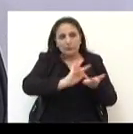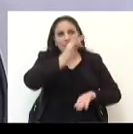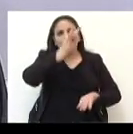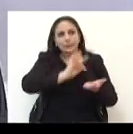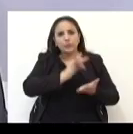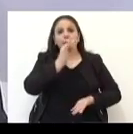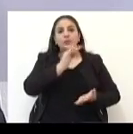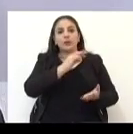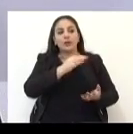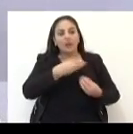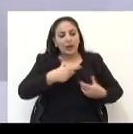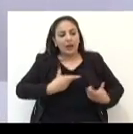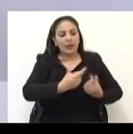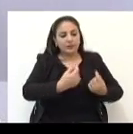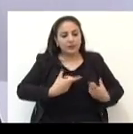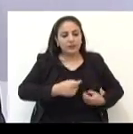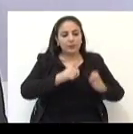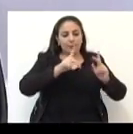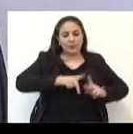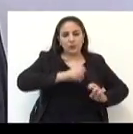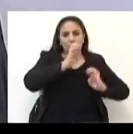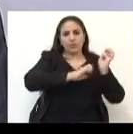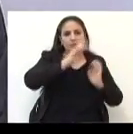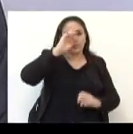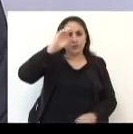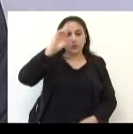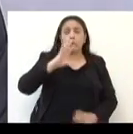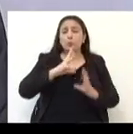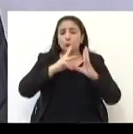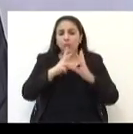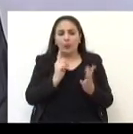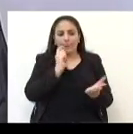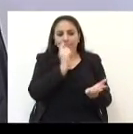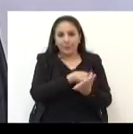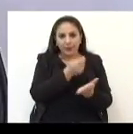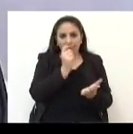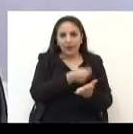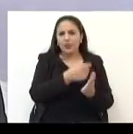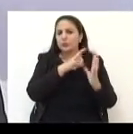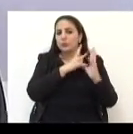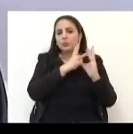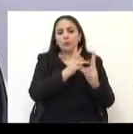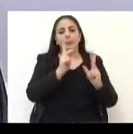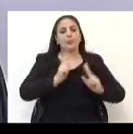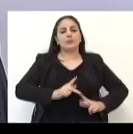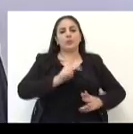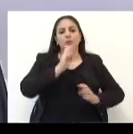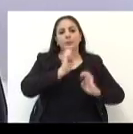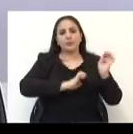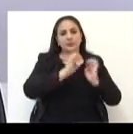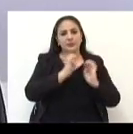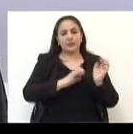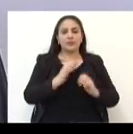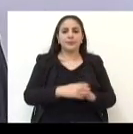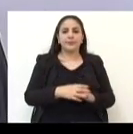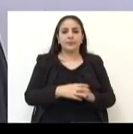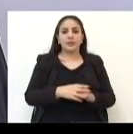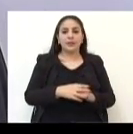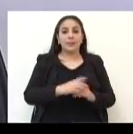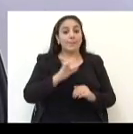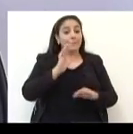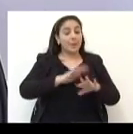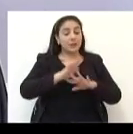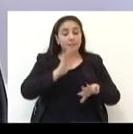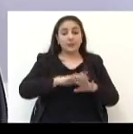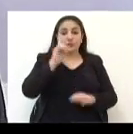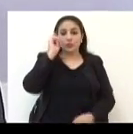despesa somente para os empresários. Tudo que tem que se dar, se pagar, tudo é os empresários que têm que se pagar. E isso